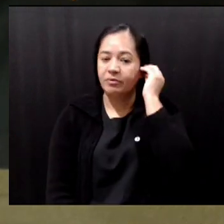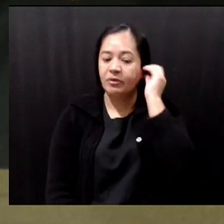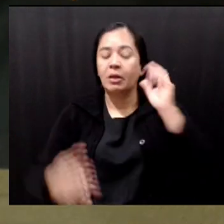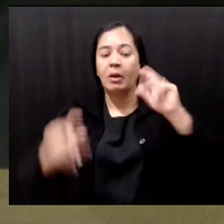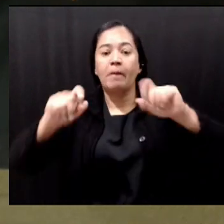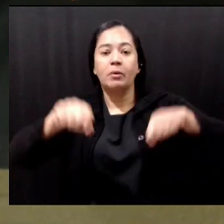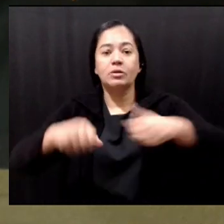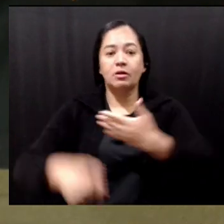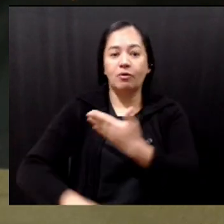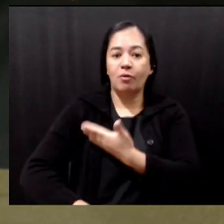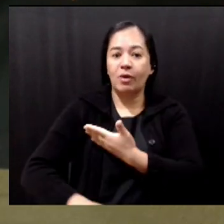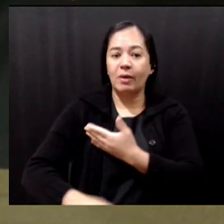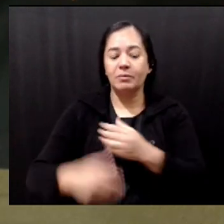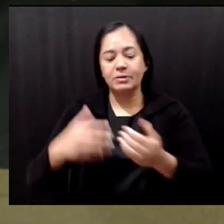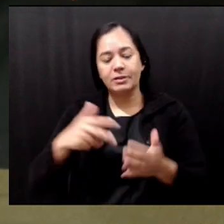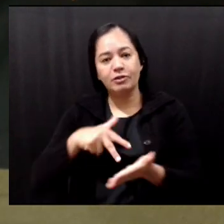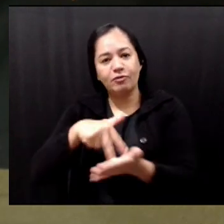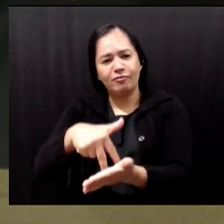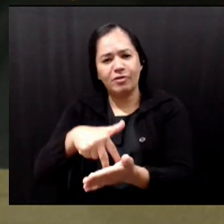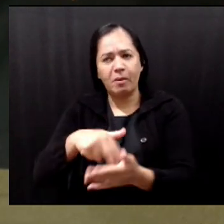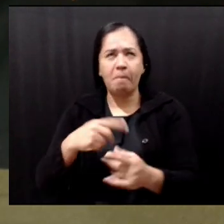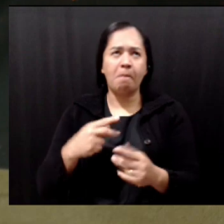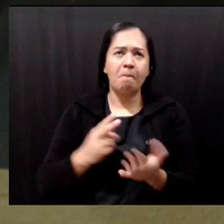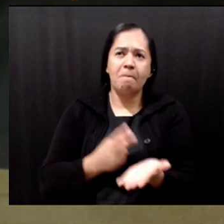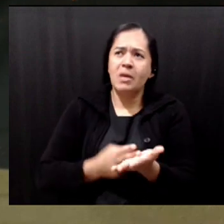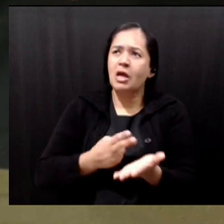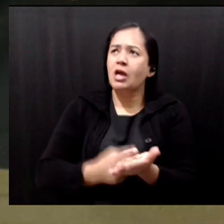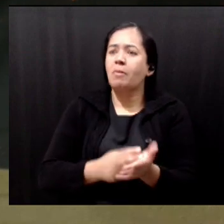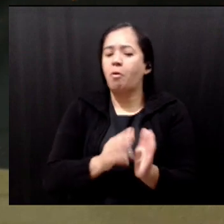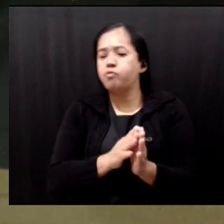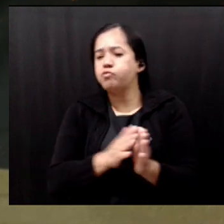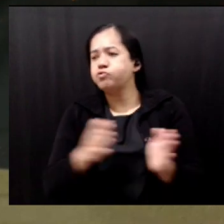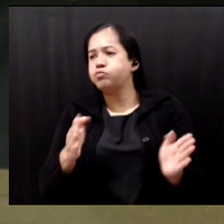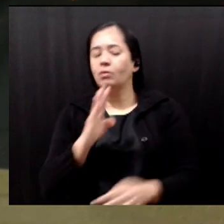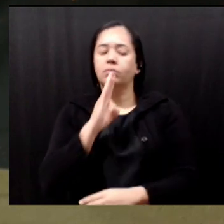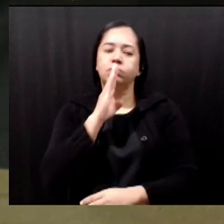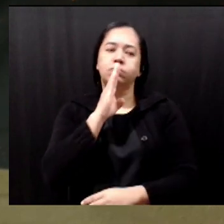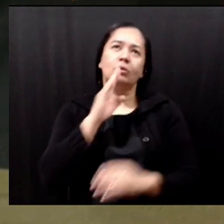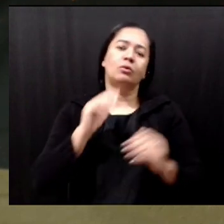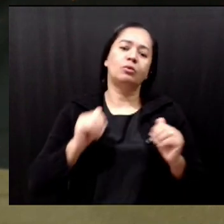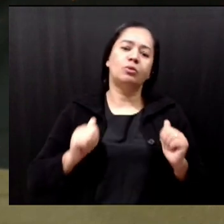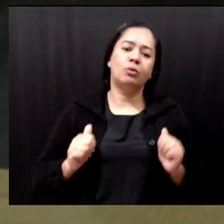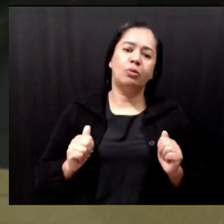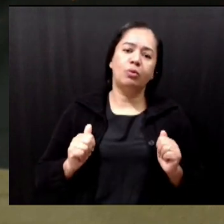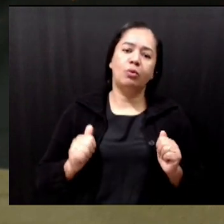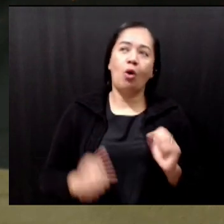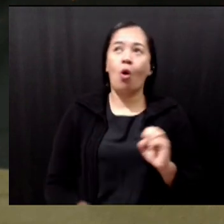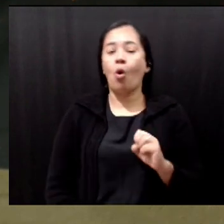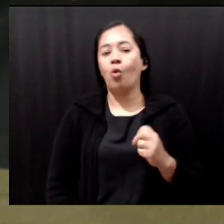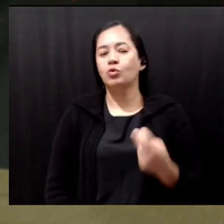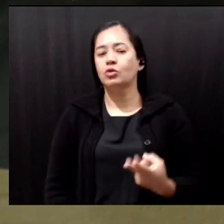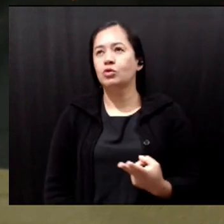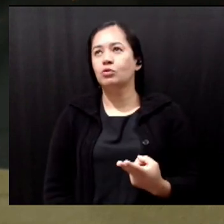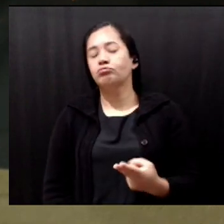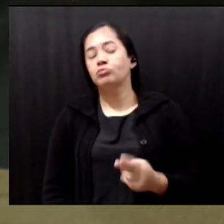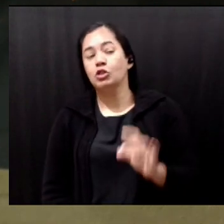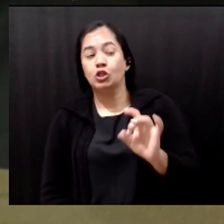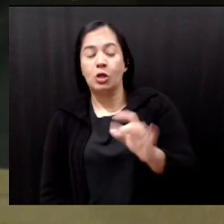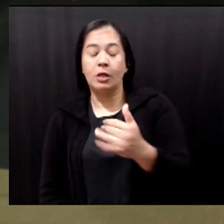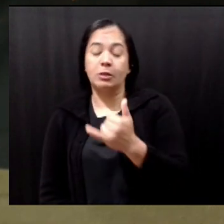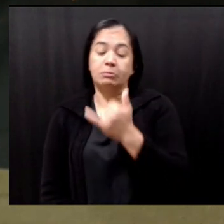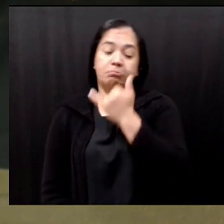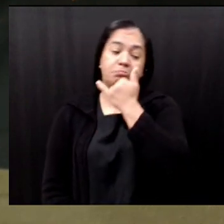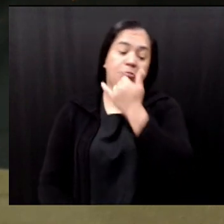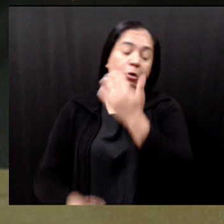sólida mesmo com longos períodos de silêncio? Ou isso é só uma desculpa para se afastar? Para debater este